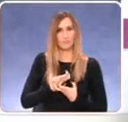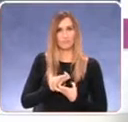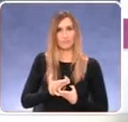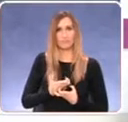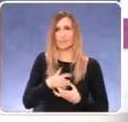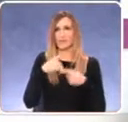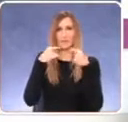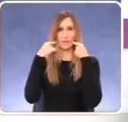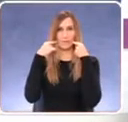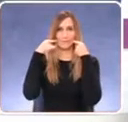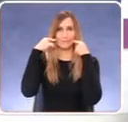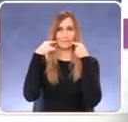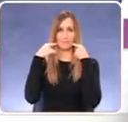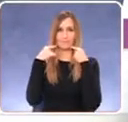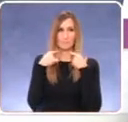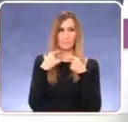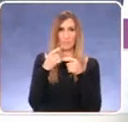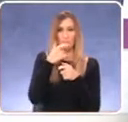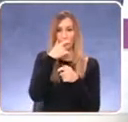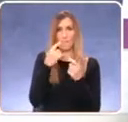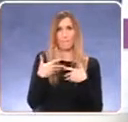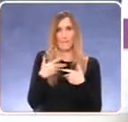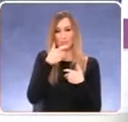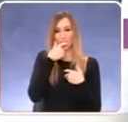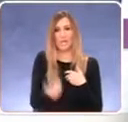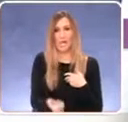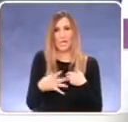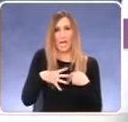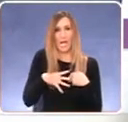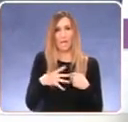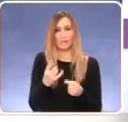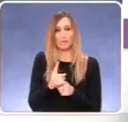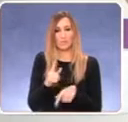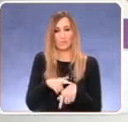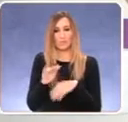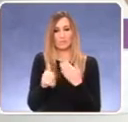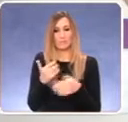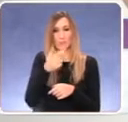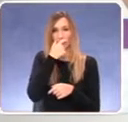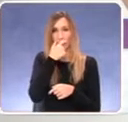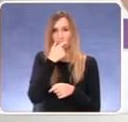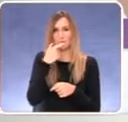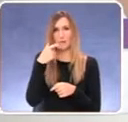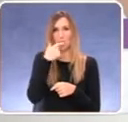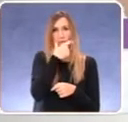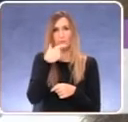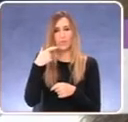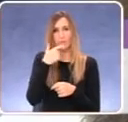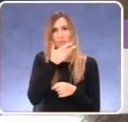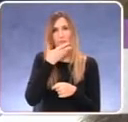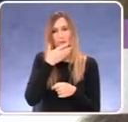sorrir tanto, com medo da prótese cair, porque com o tempo foi passando, a prótese começou a ficar mais larga.